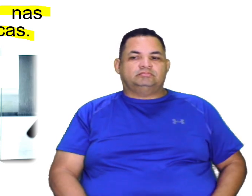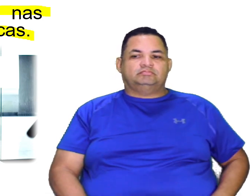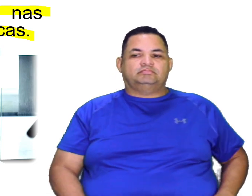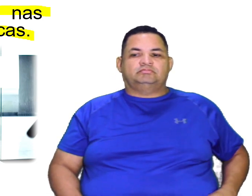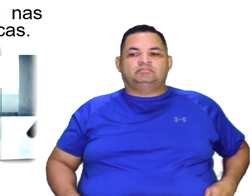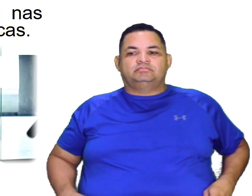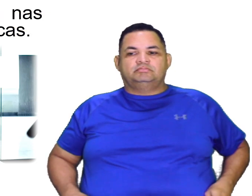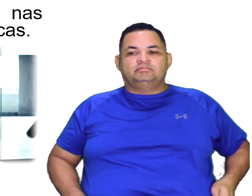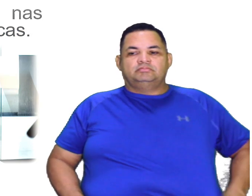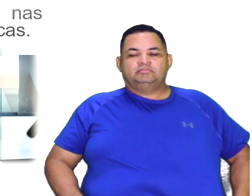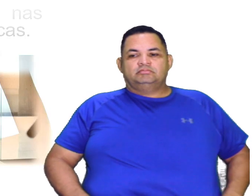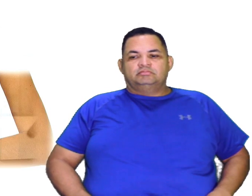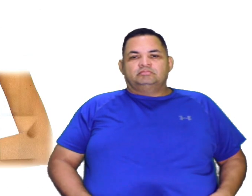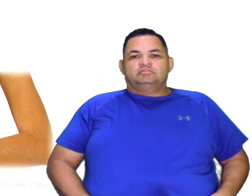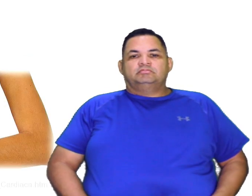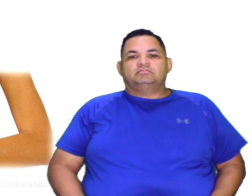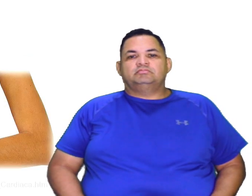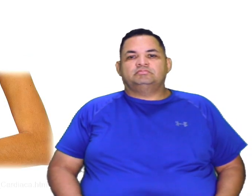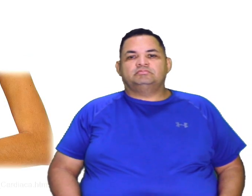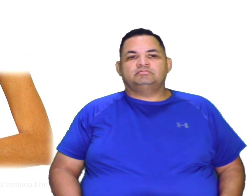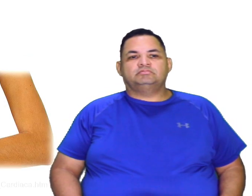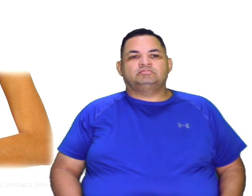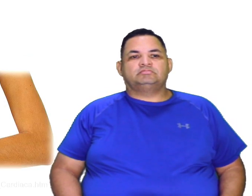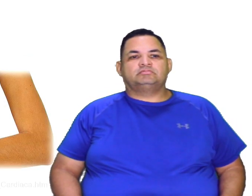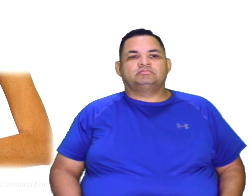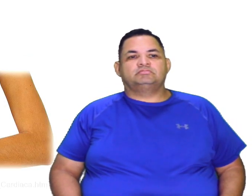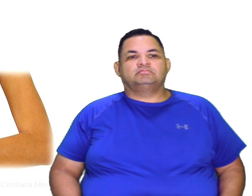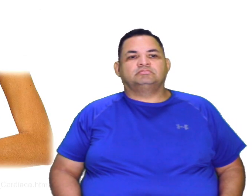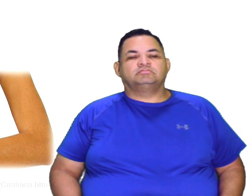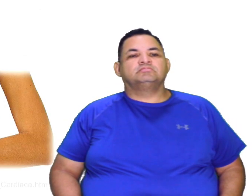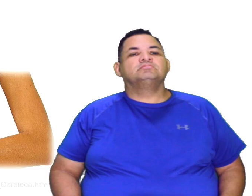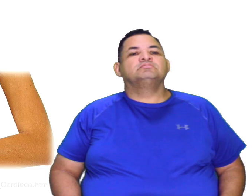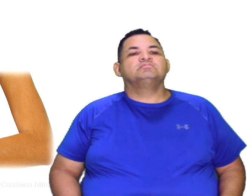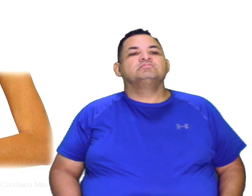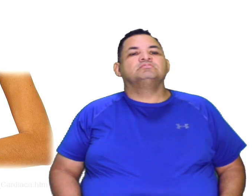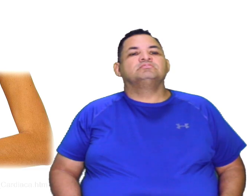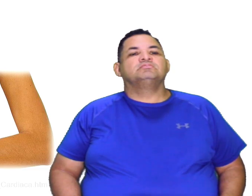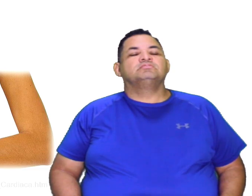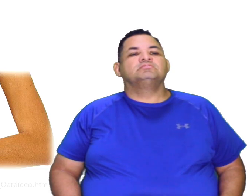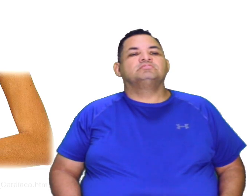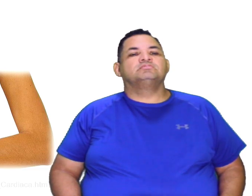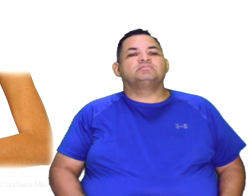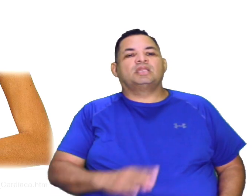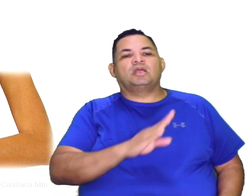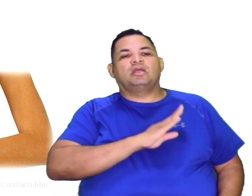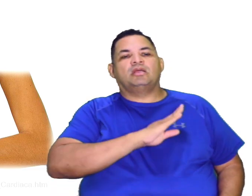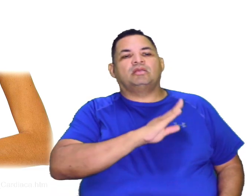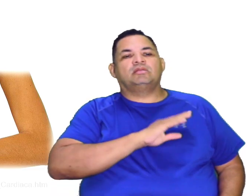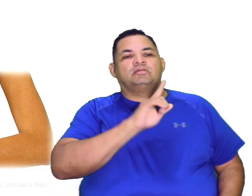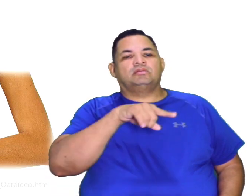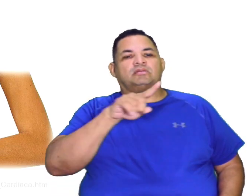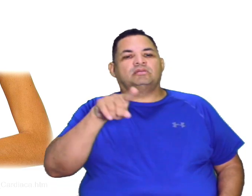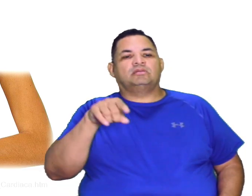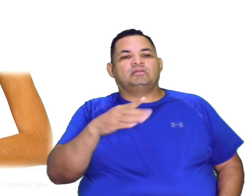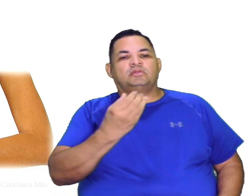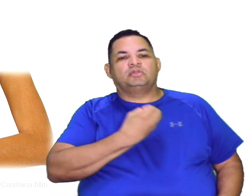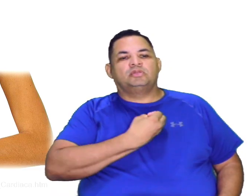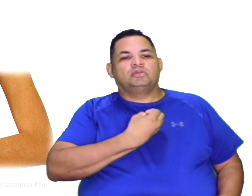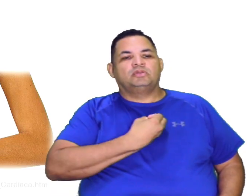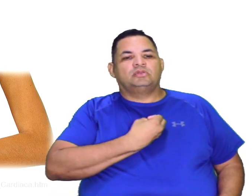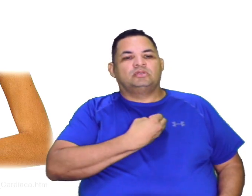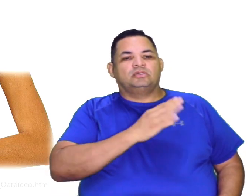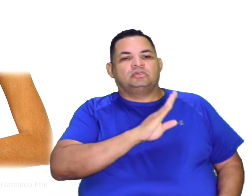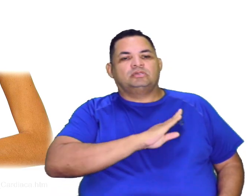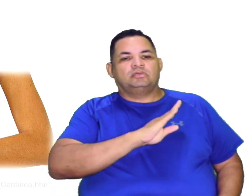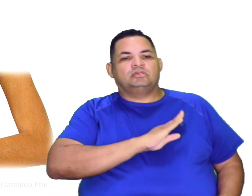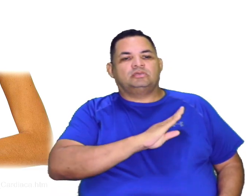bem. E meu corpo vai se adaptando, tá? A frequência cardíaca, então, eu vou observar o número de vezes que o